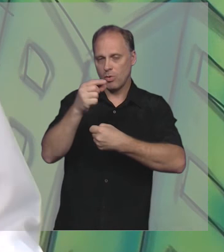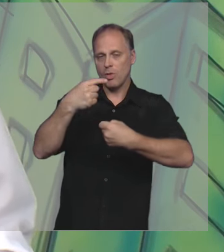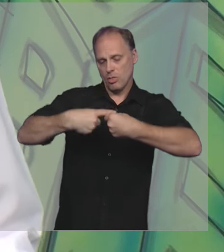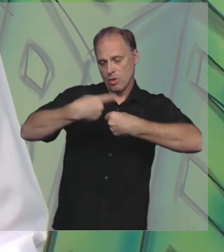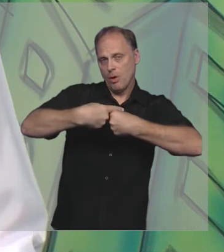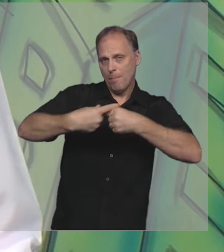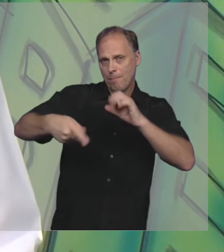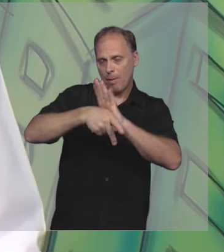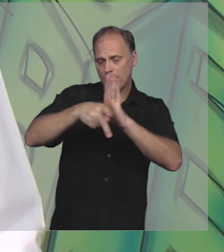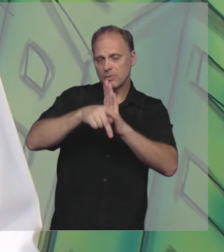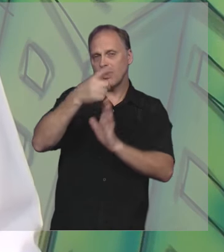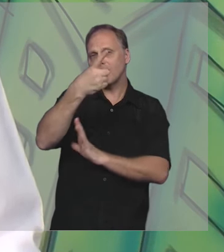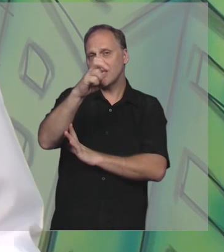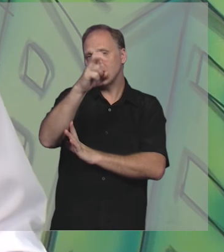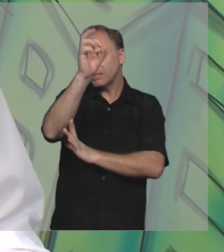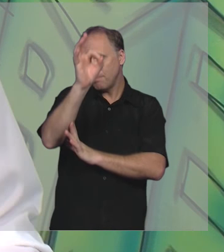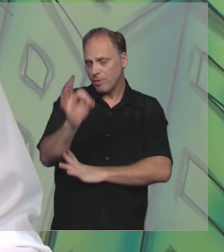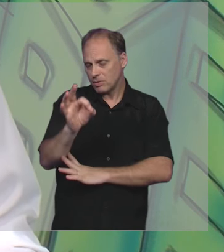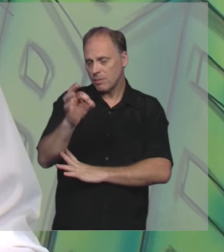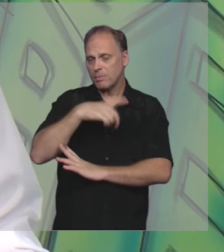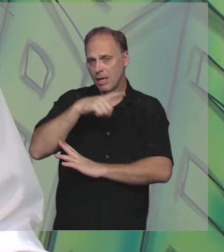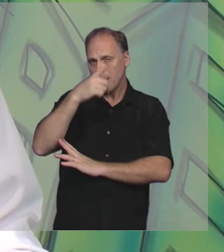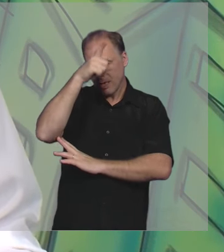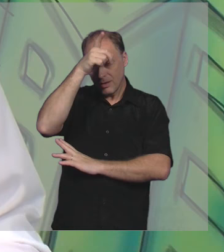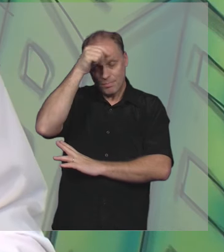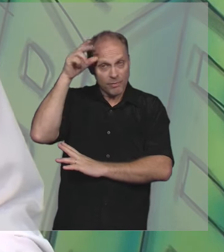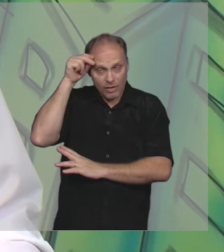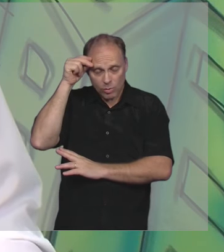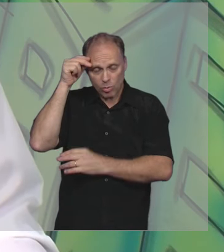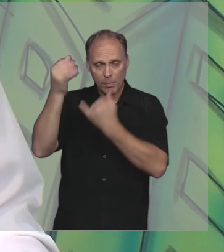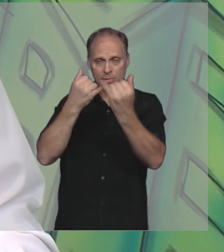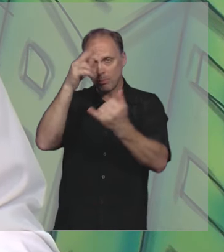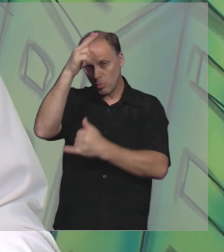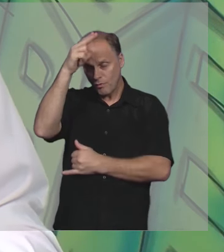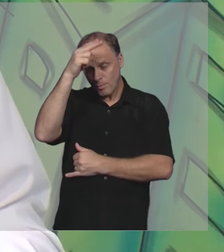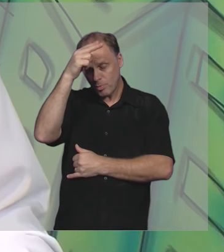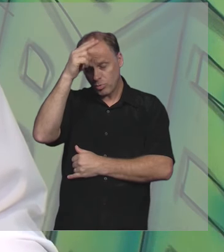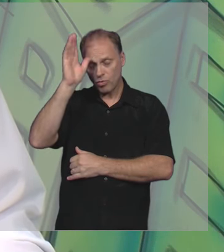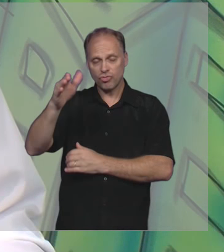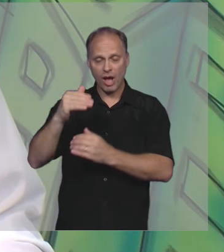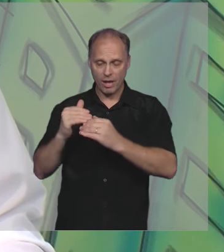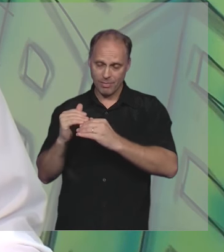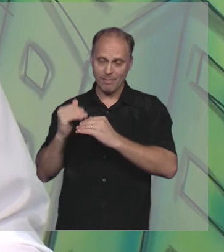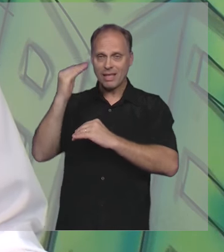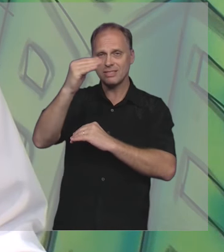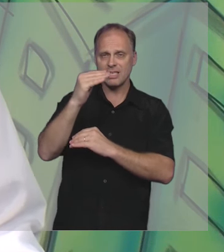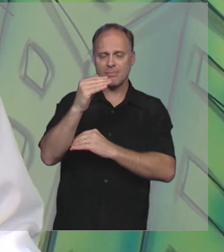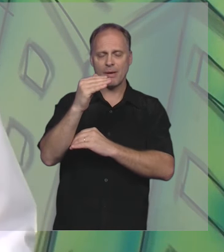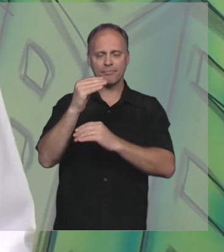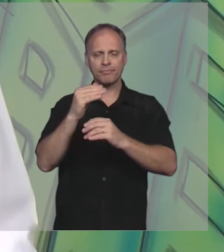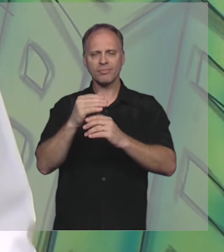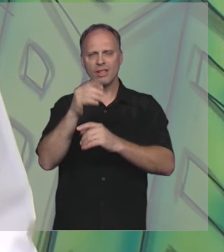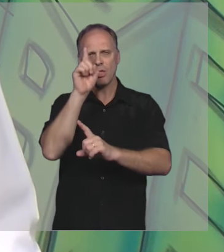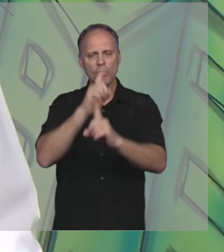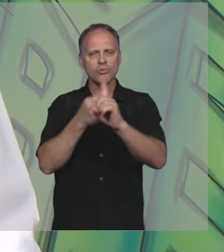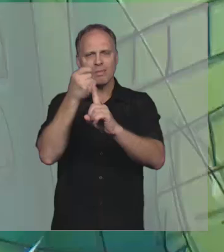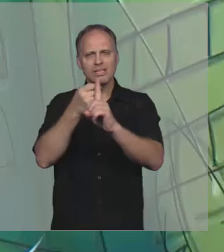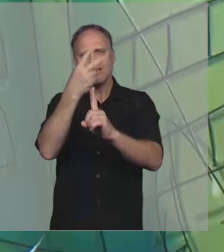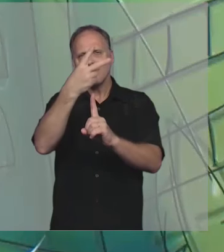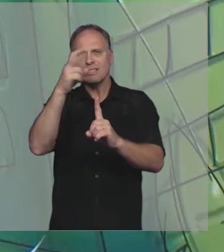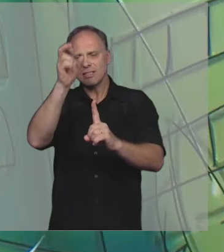que deveria ser 15%. Hoje nós temos municípios, Novo Hamburgo é um deles, que nós já passamos, inclusive, alguns meses